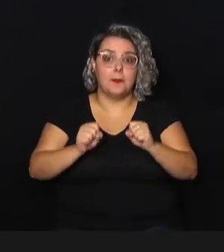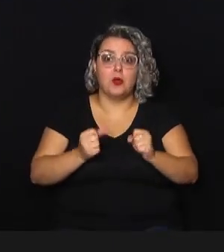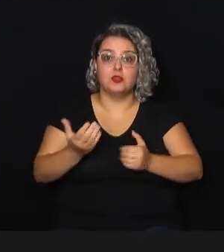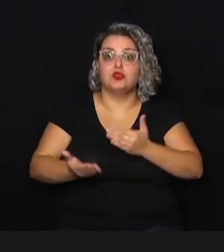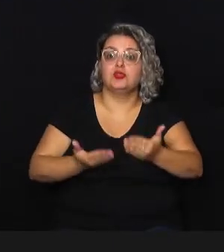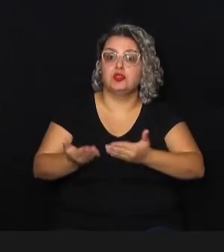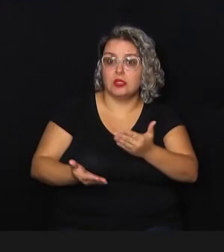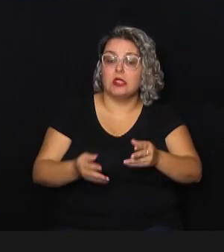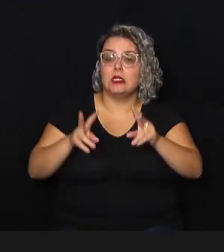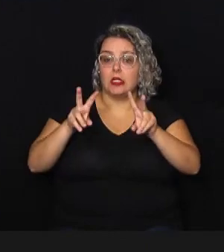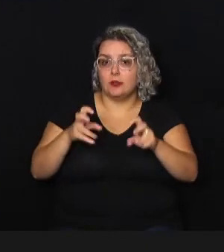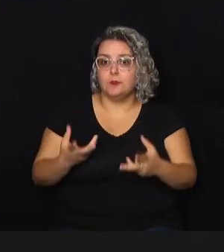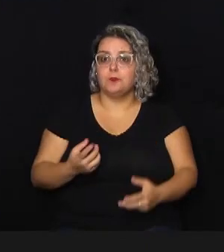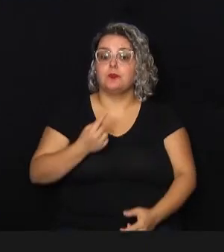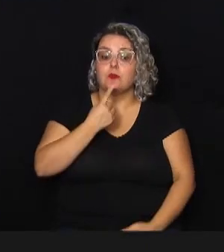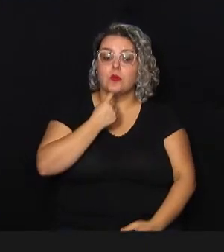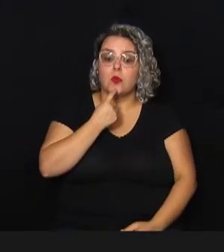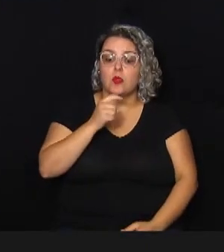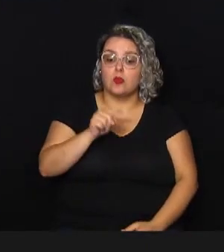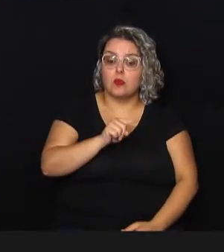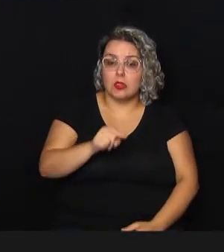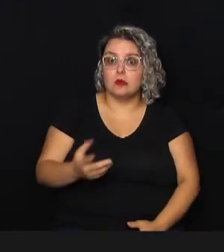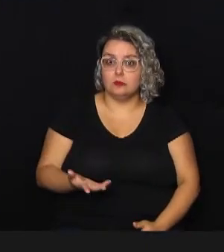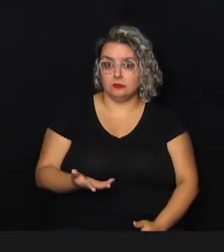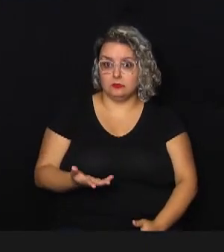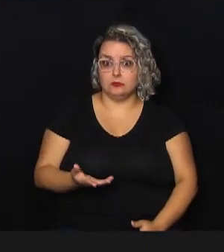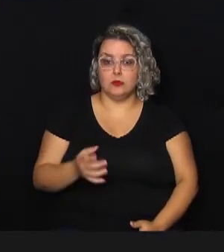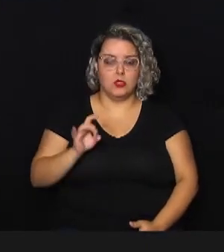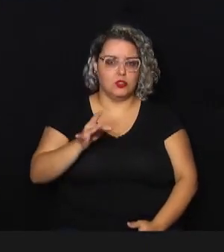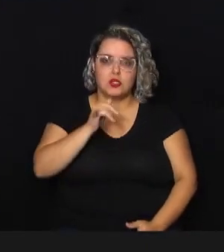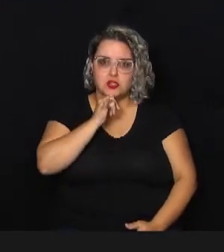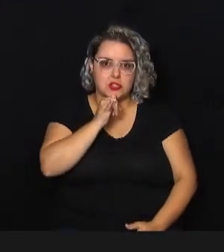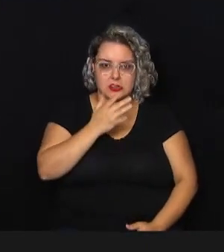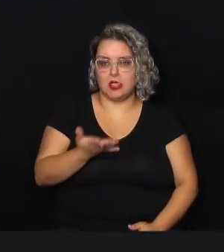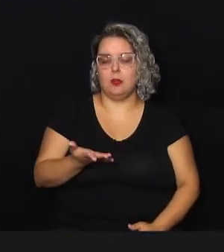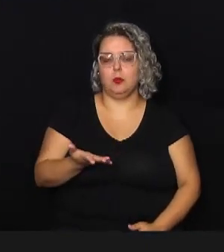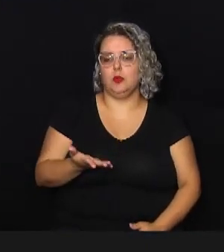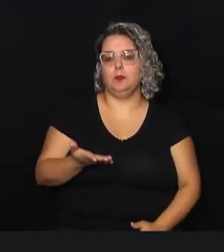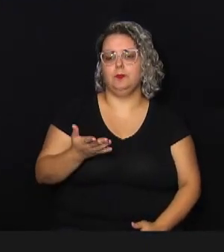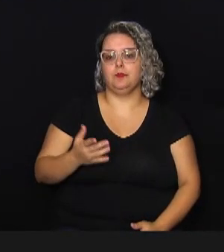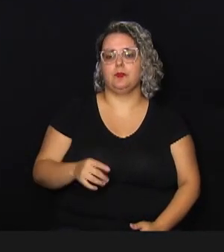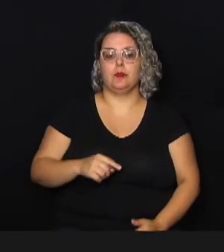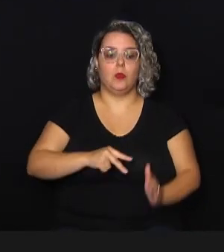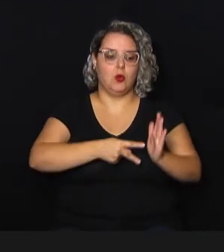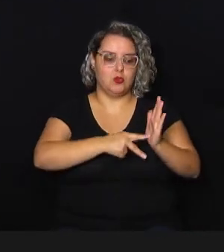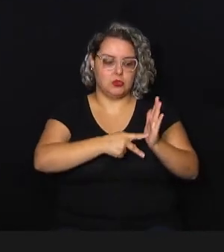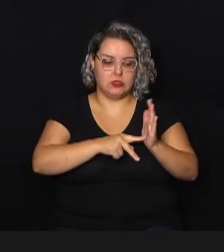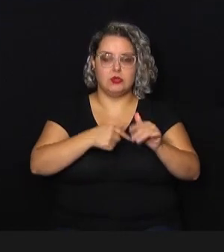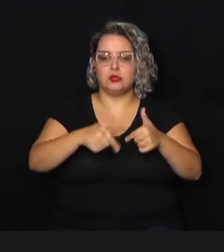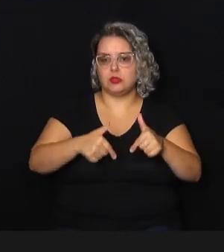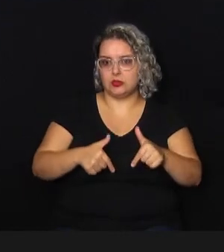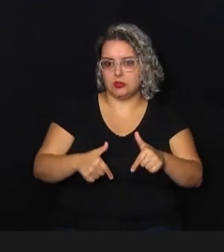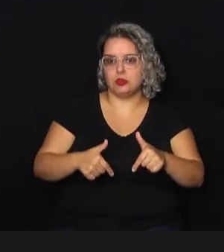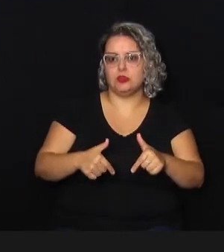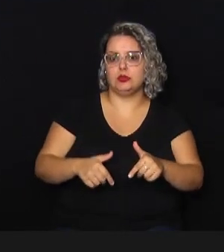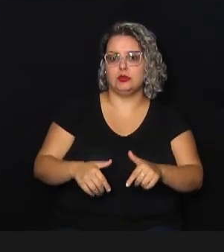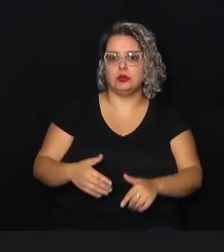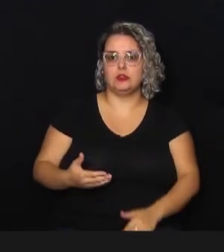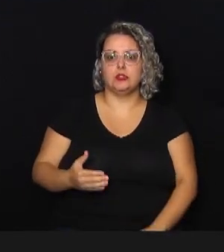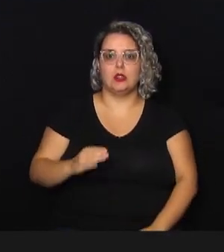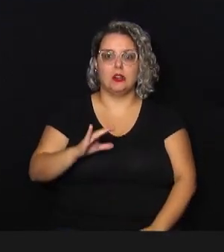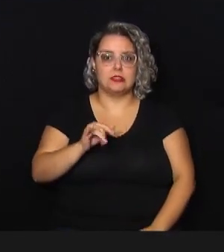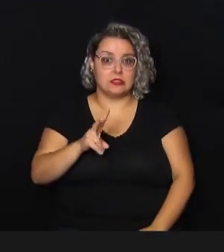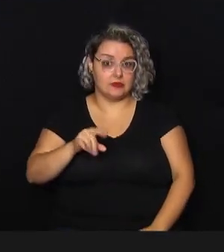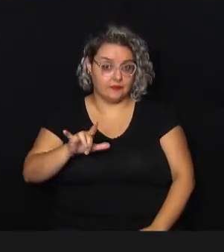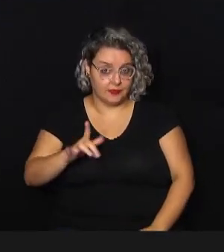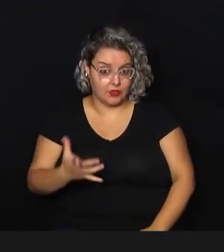desse tema, do feriado. Apenas a título de exemplo, o Sindicato dos Trabalhadores da Construção Civil, historicamente, eles determinam